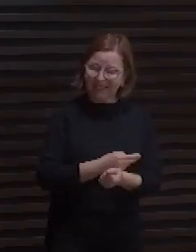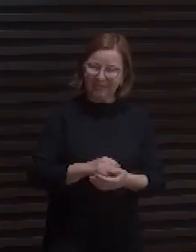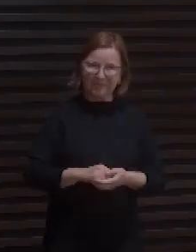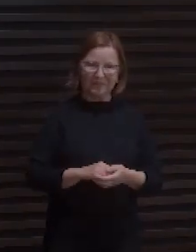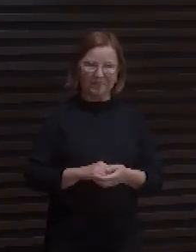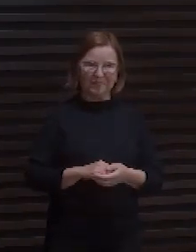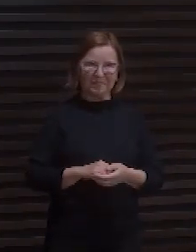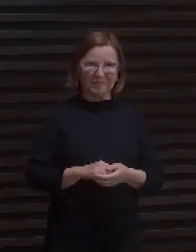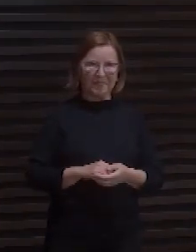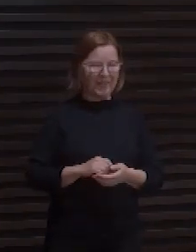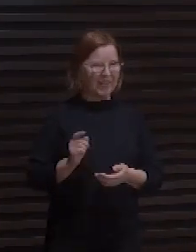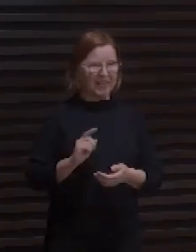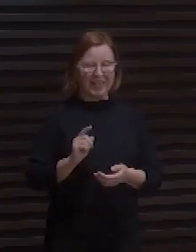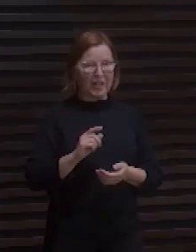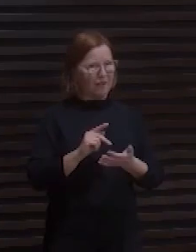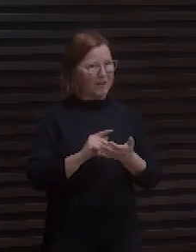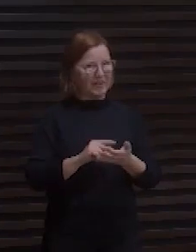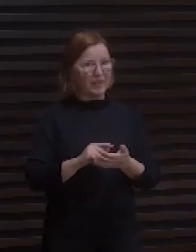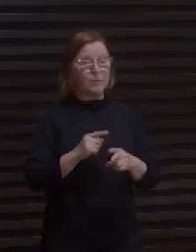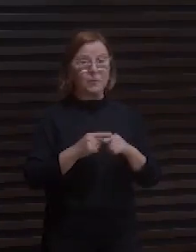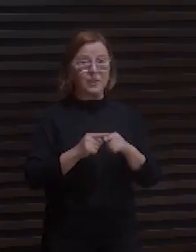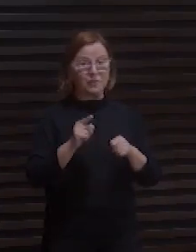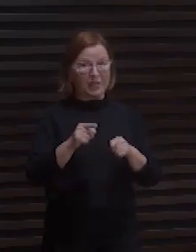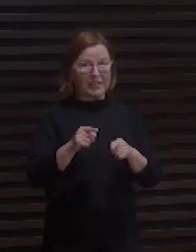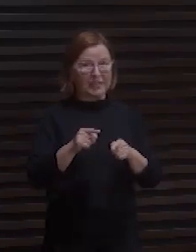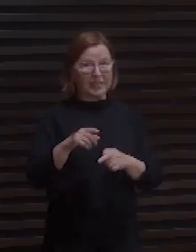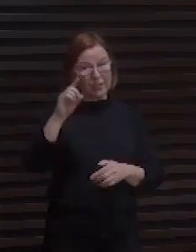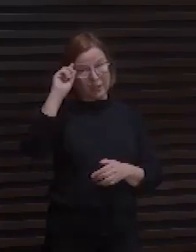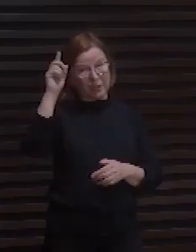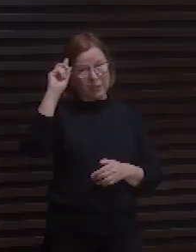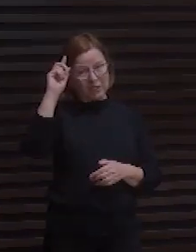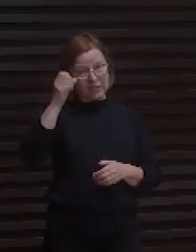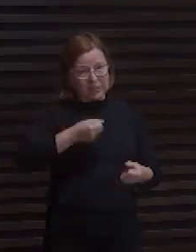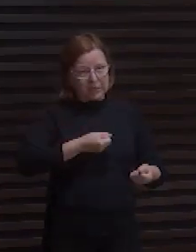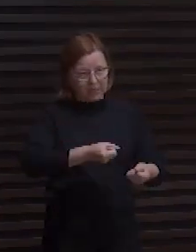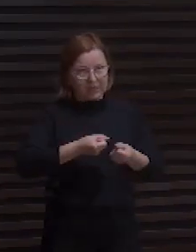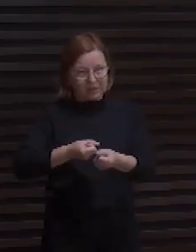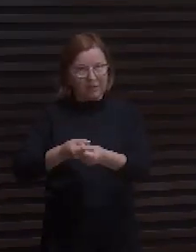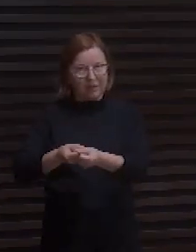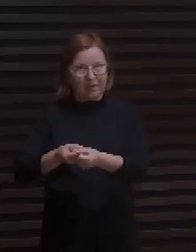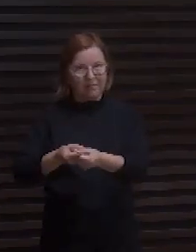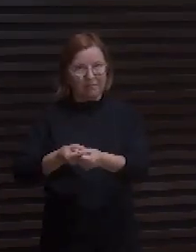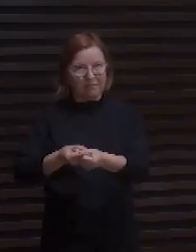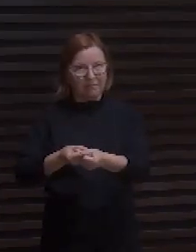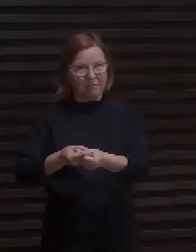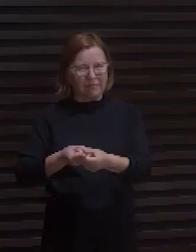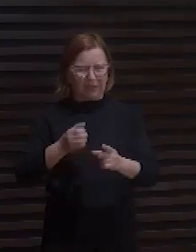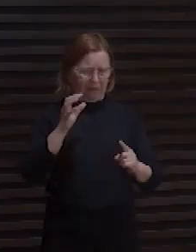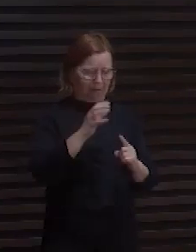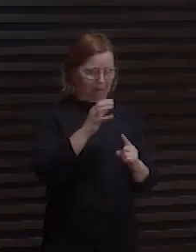Isso não é verdade, porque você está todos os dias sendo atacado e sendo